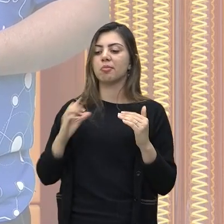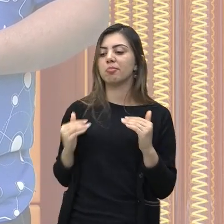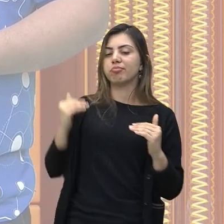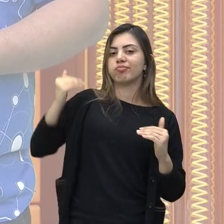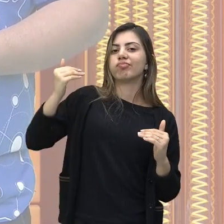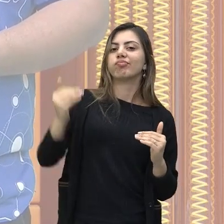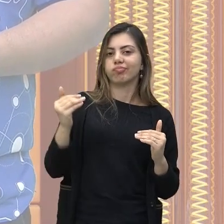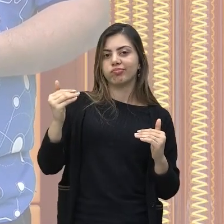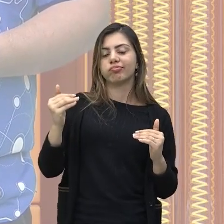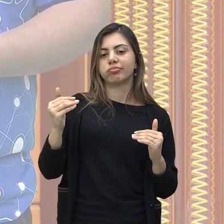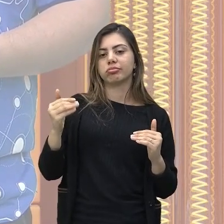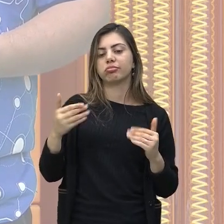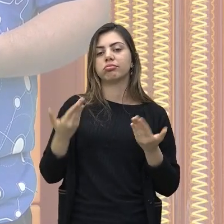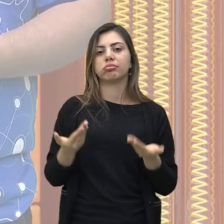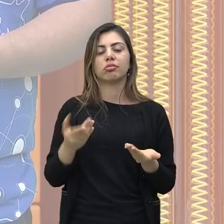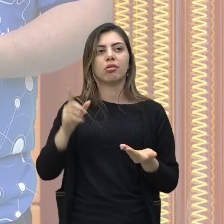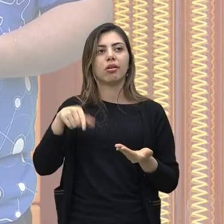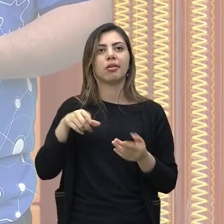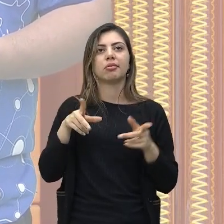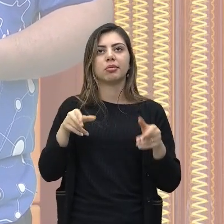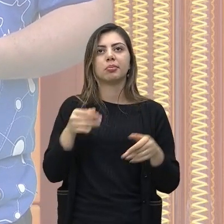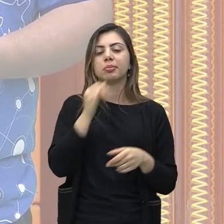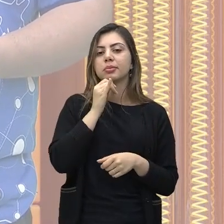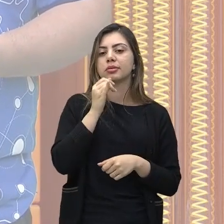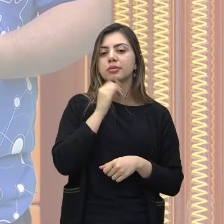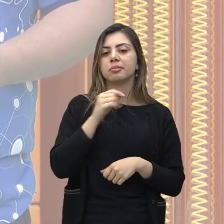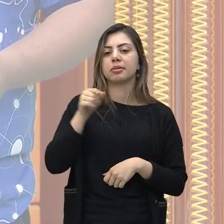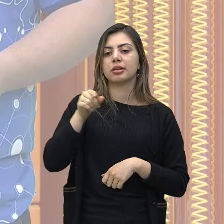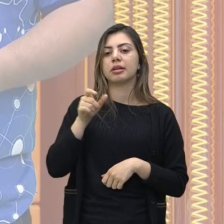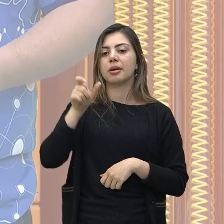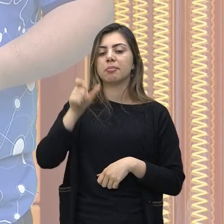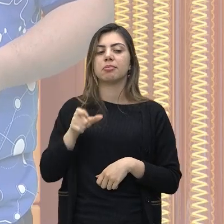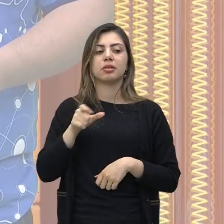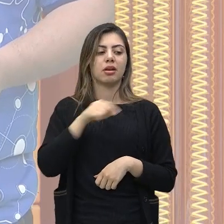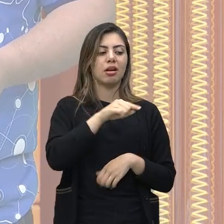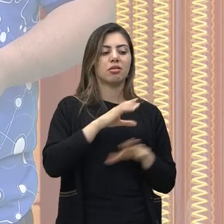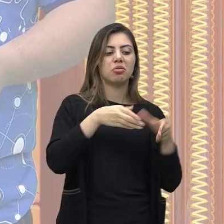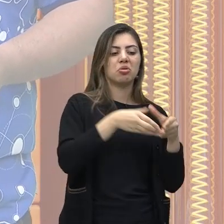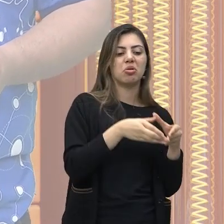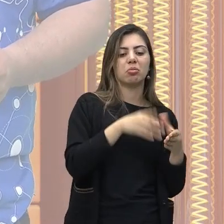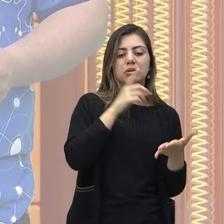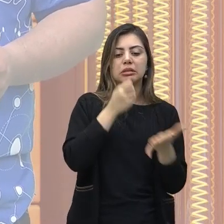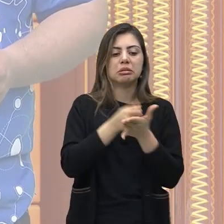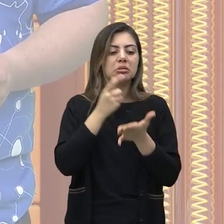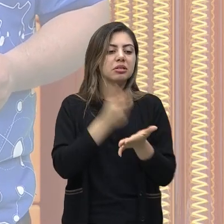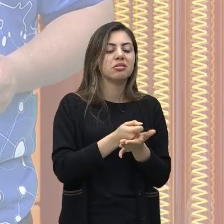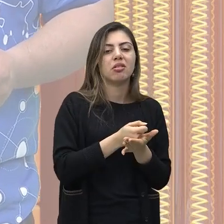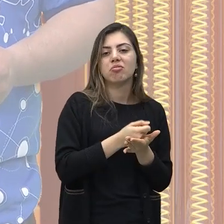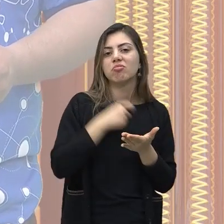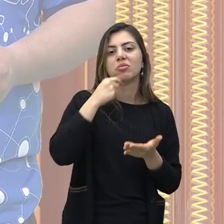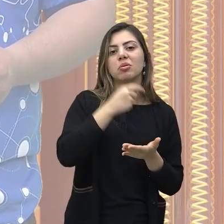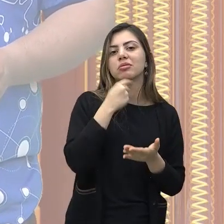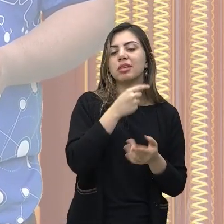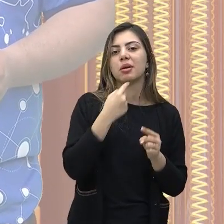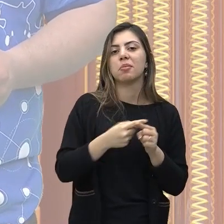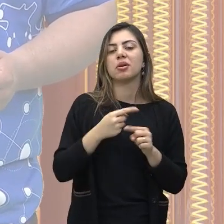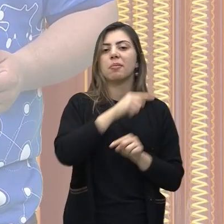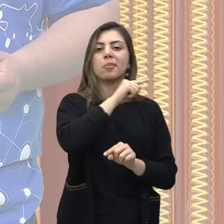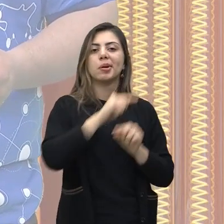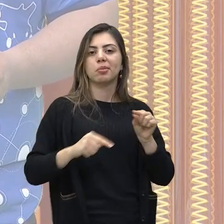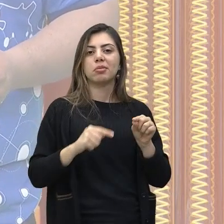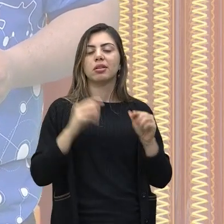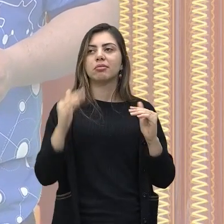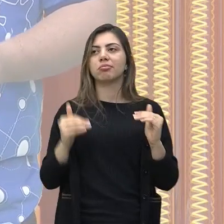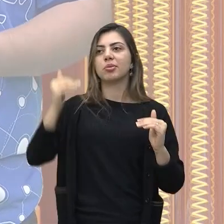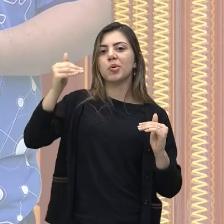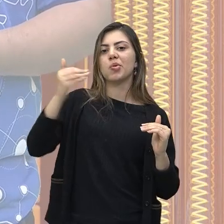bom? Vai ser como alguém que não consegue decidir nada por si, e por isso precisa ser tutelado, precisa ser comandado pelo